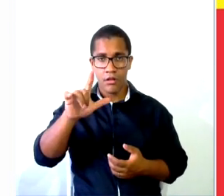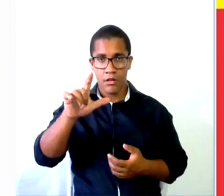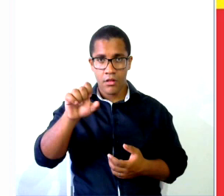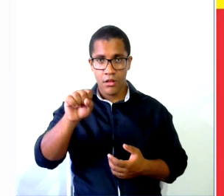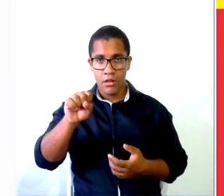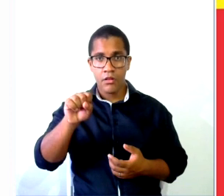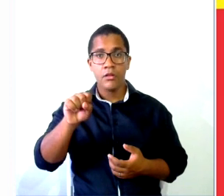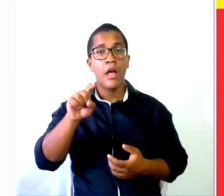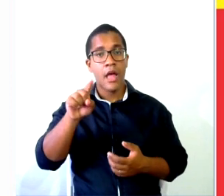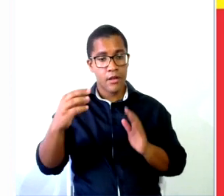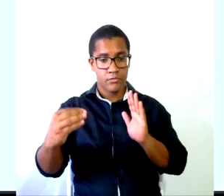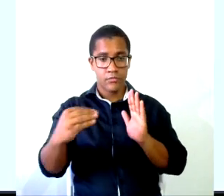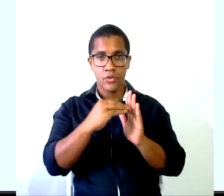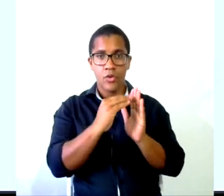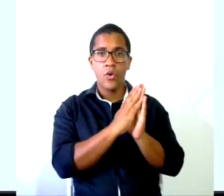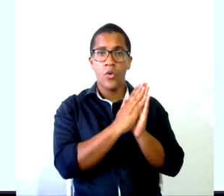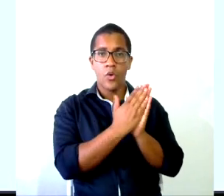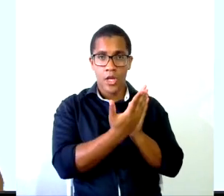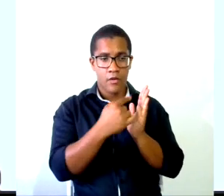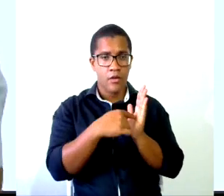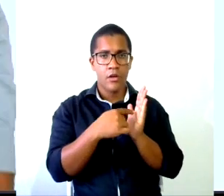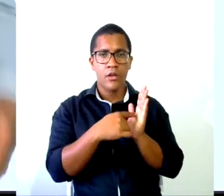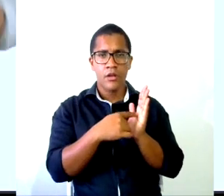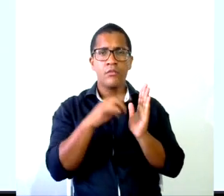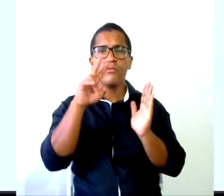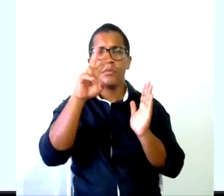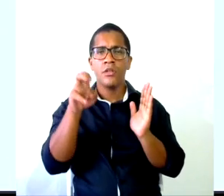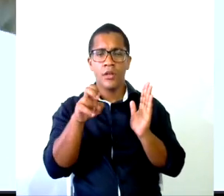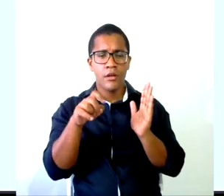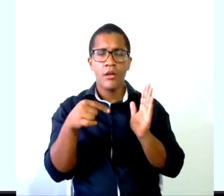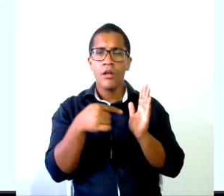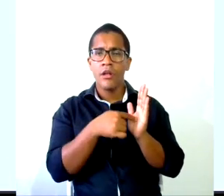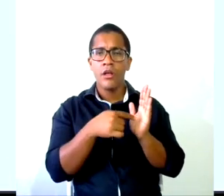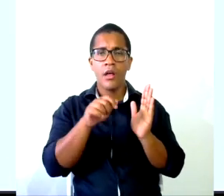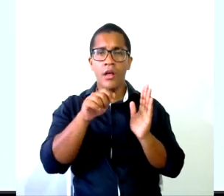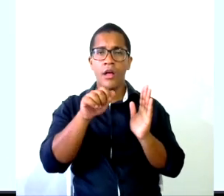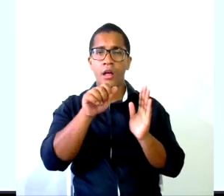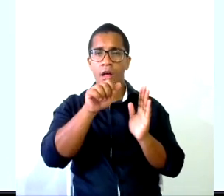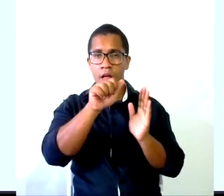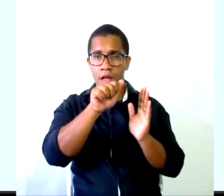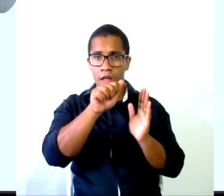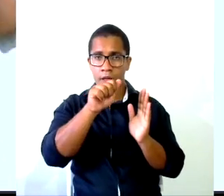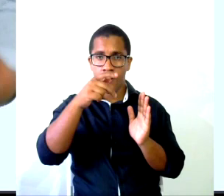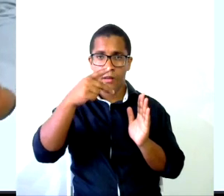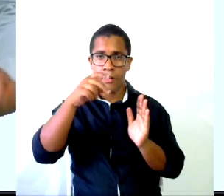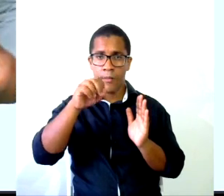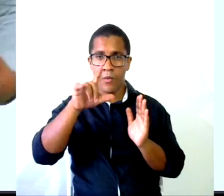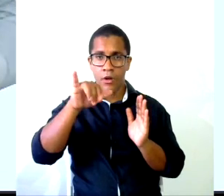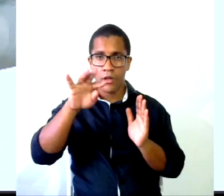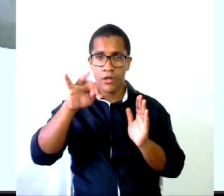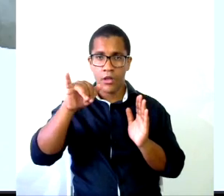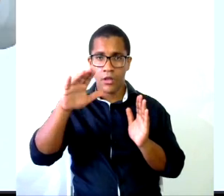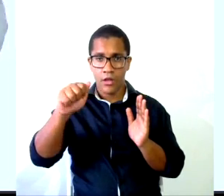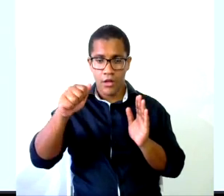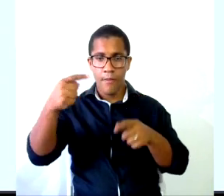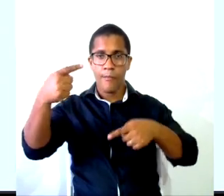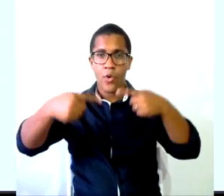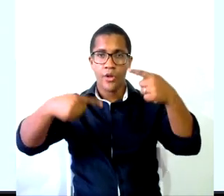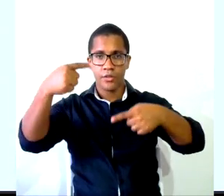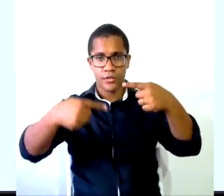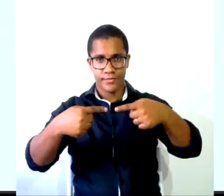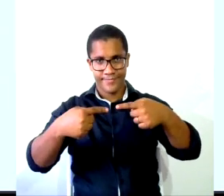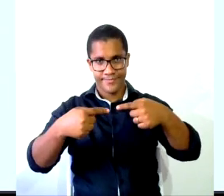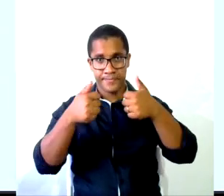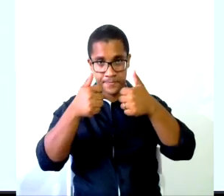Eu vos convido a depois fazer uma breve leitura do livro de